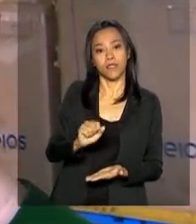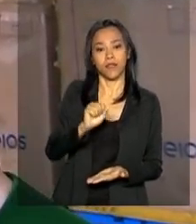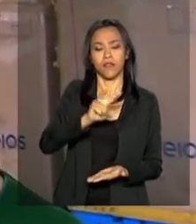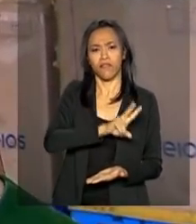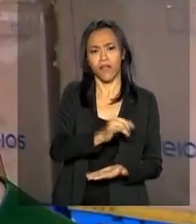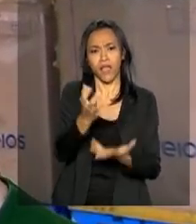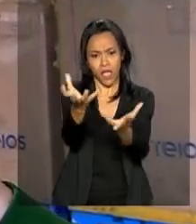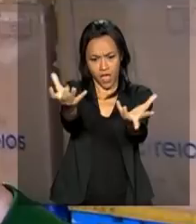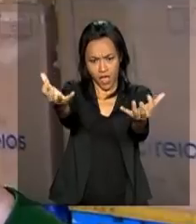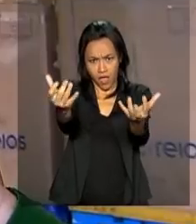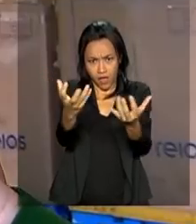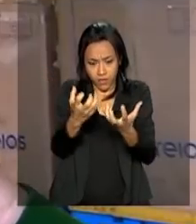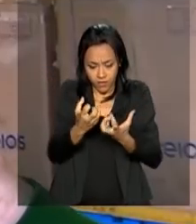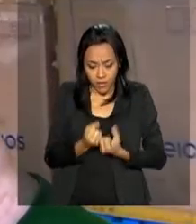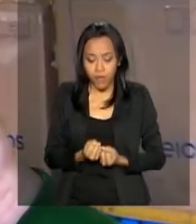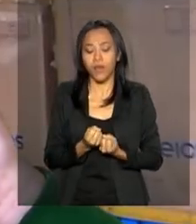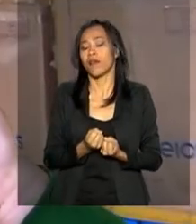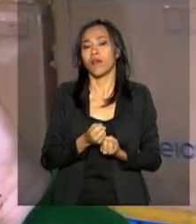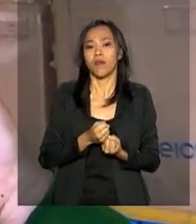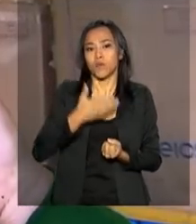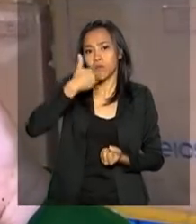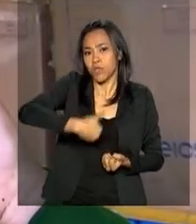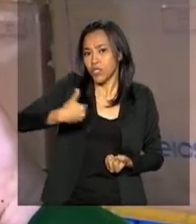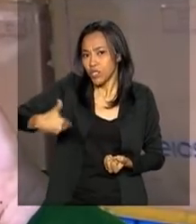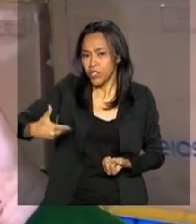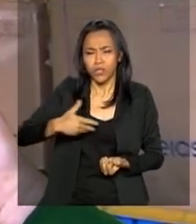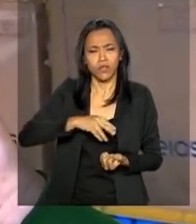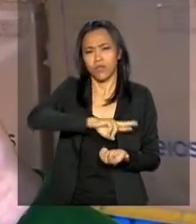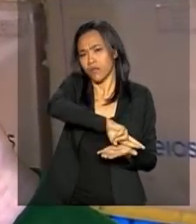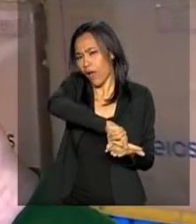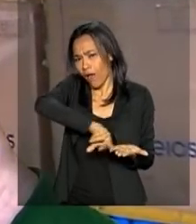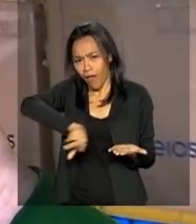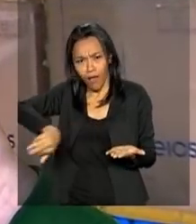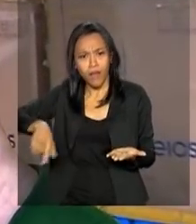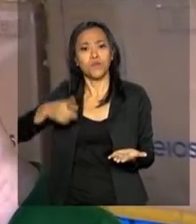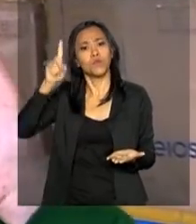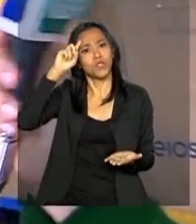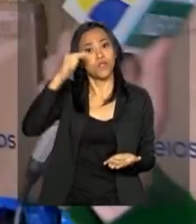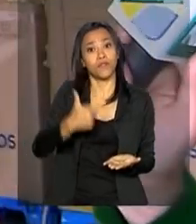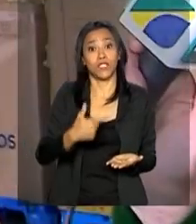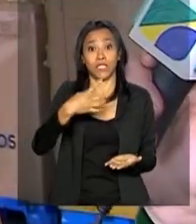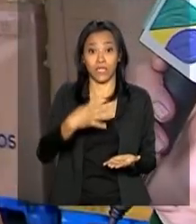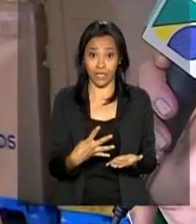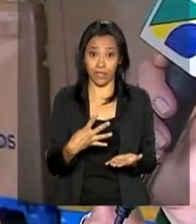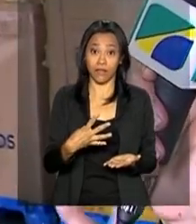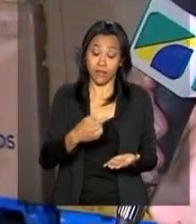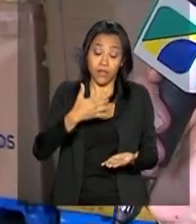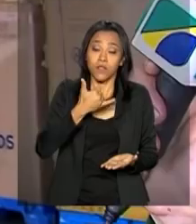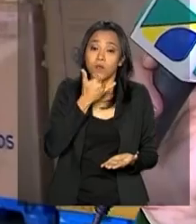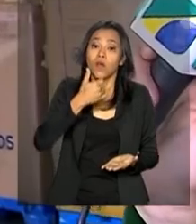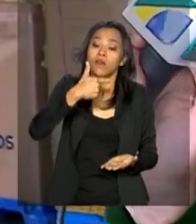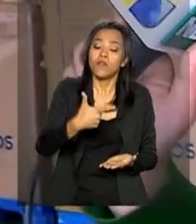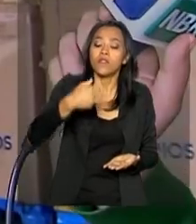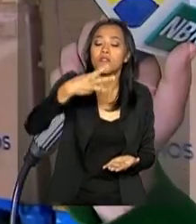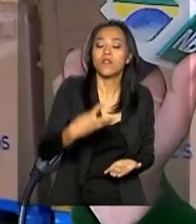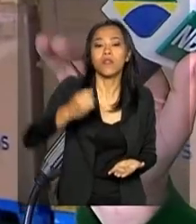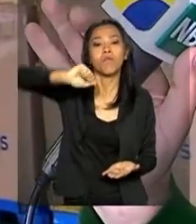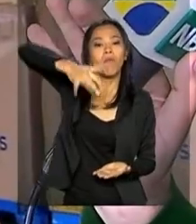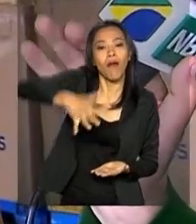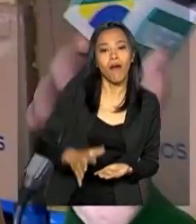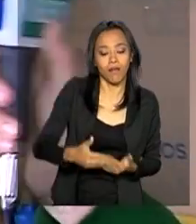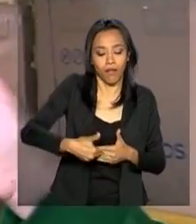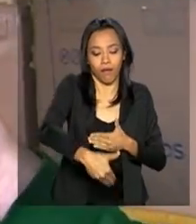receber essa carga já adquirida pelos clientes na Black Friday no dia 23. Essa é a programação especial que